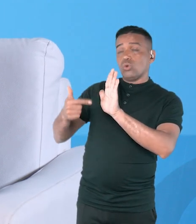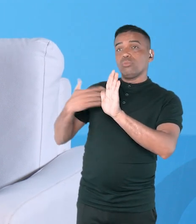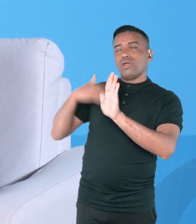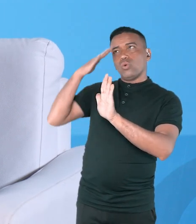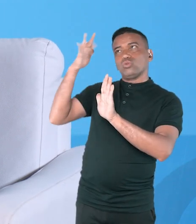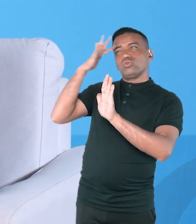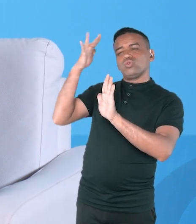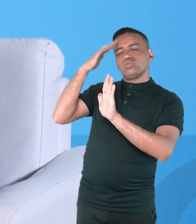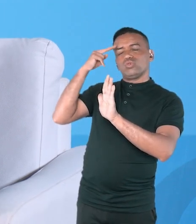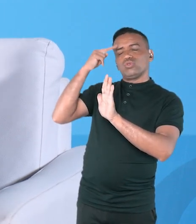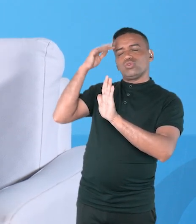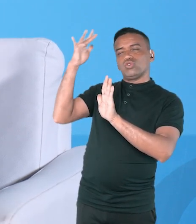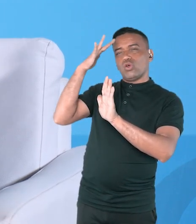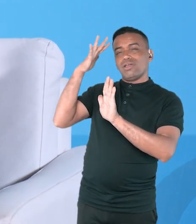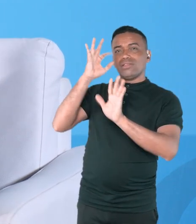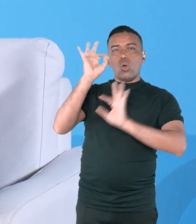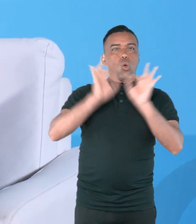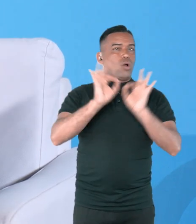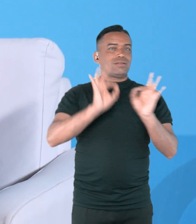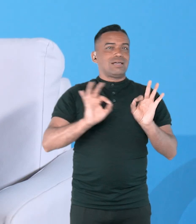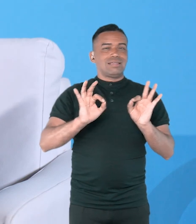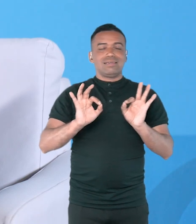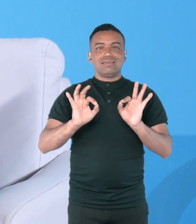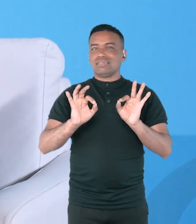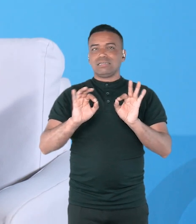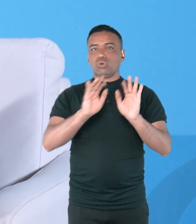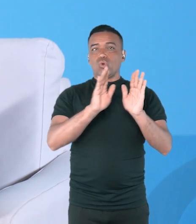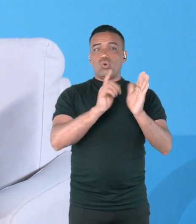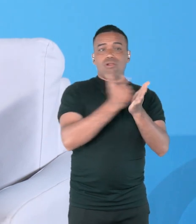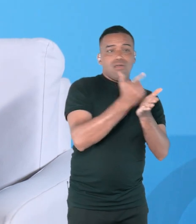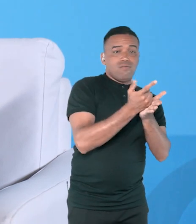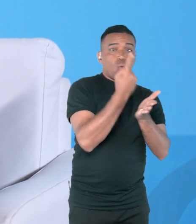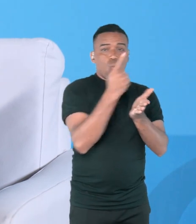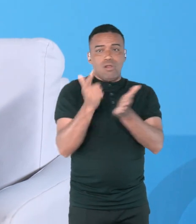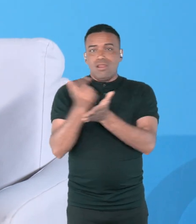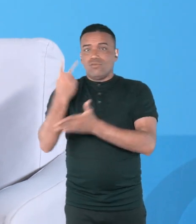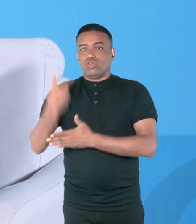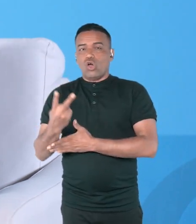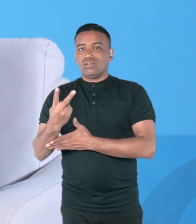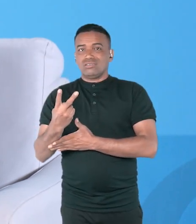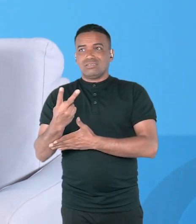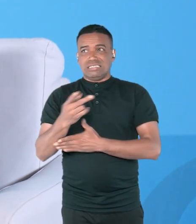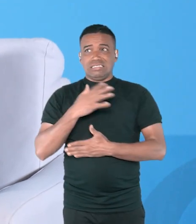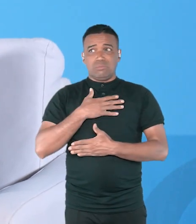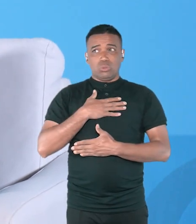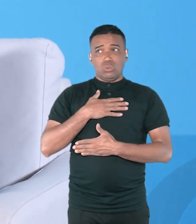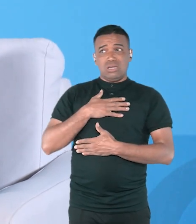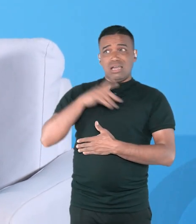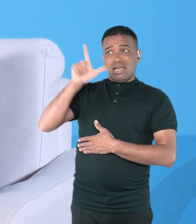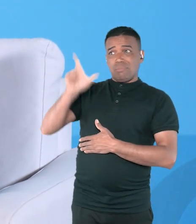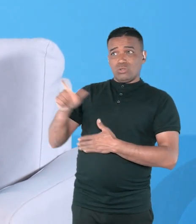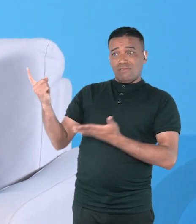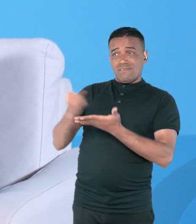sonhei. Ou então, não sei, eu acho que eu organizaria em 2 volumes. Mas será que leriam o volume dos